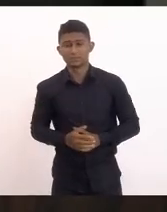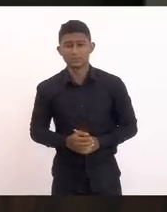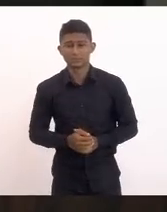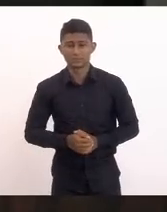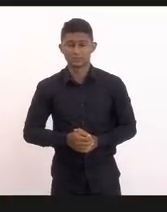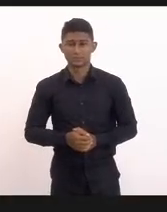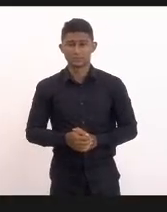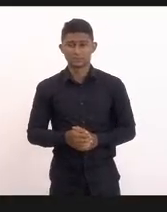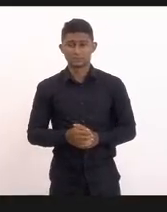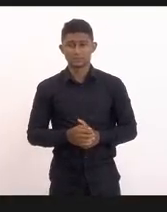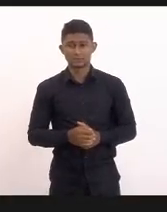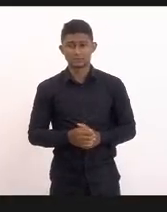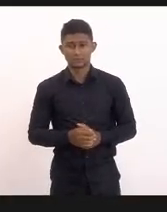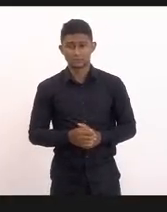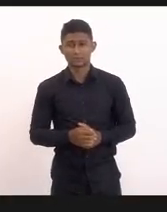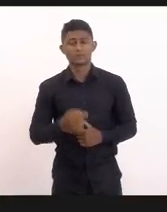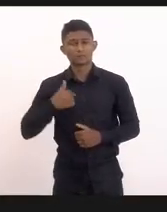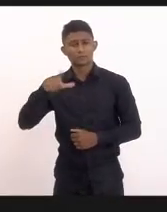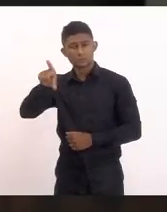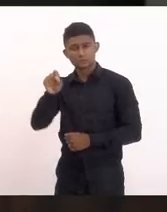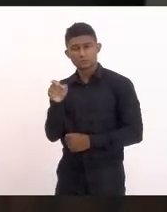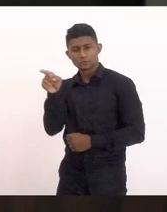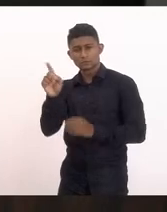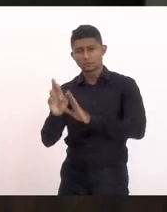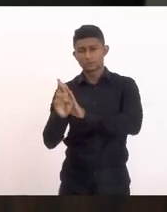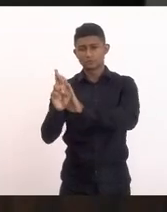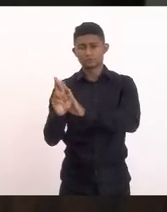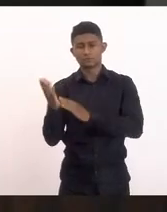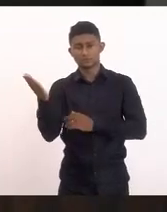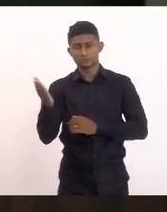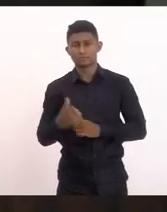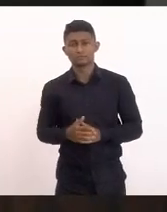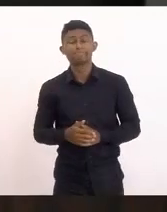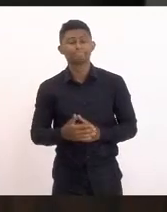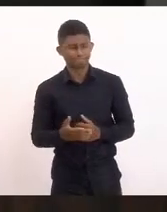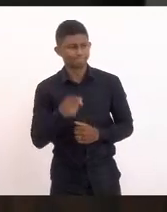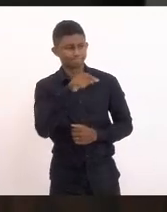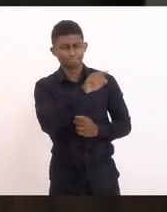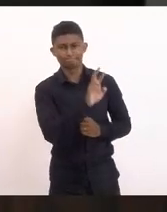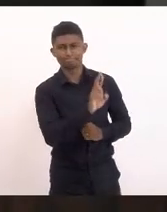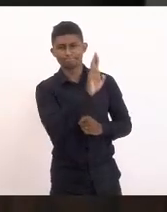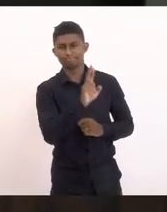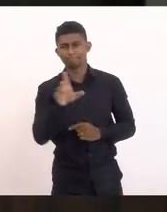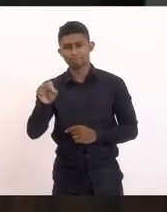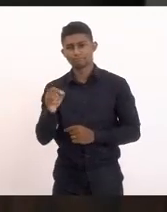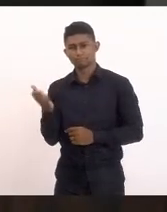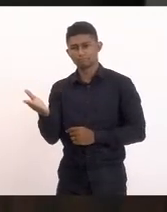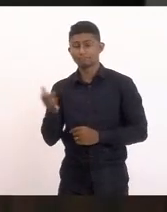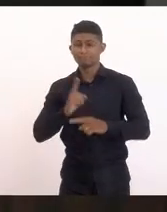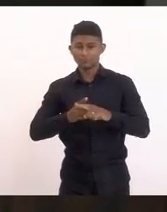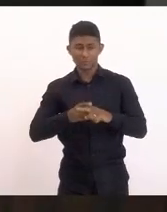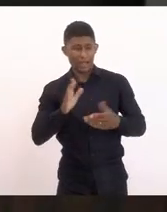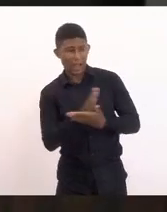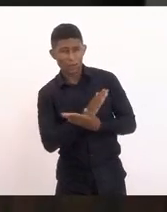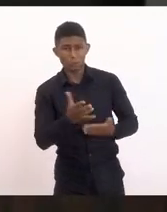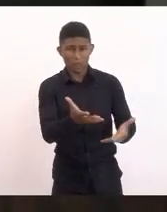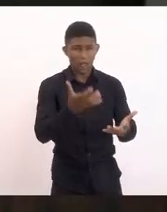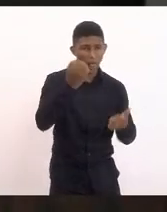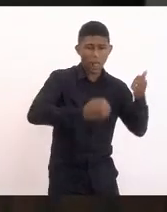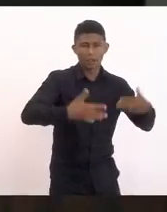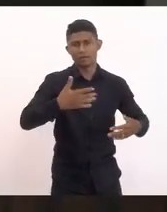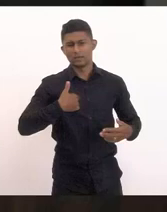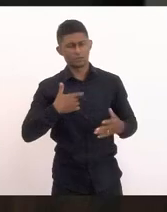Está designado para me representar, presidente. Ok, ok. Por designação do líder, Carlos Macedo, porque tem vice-líder já querendo discursar e eu não vou